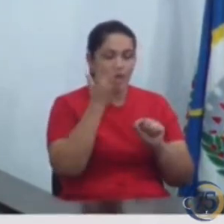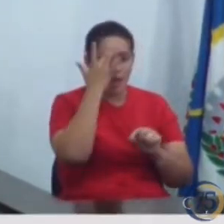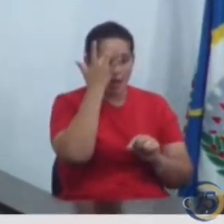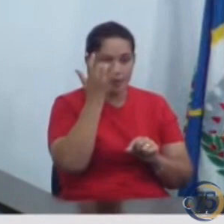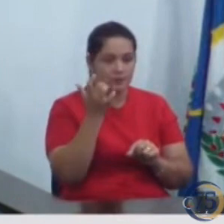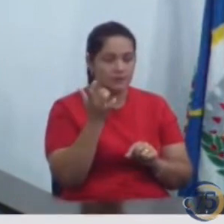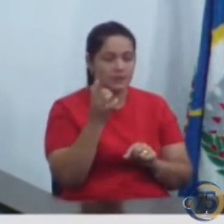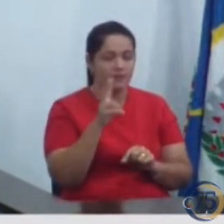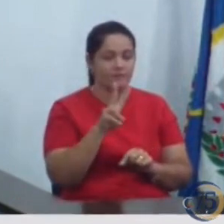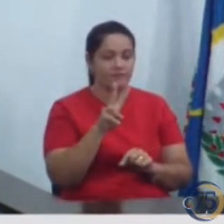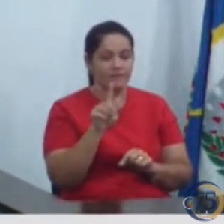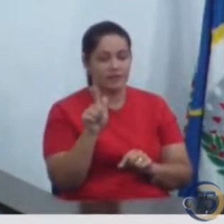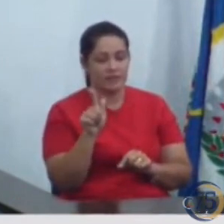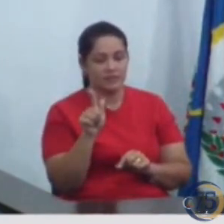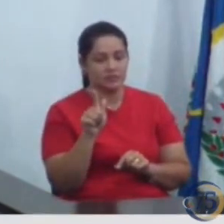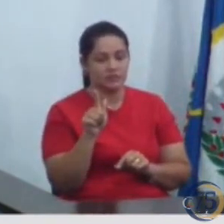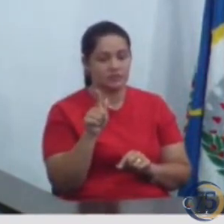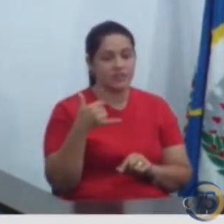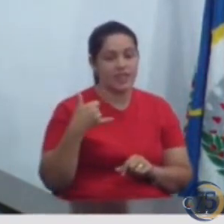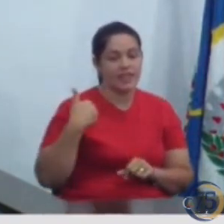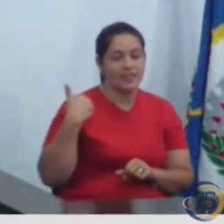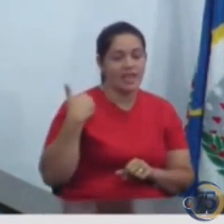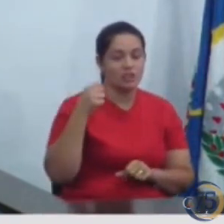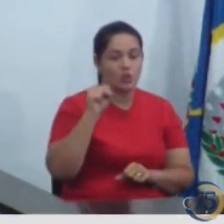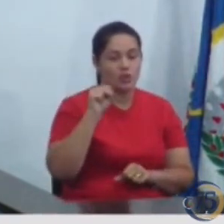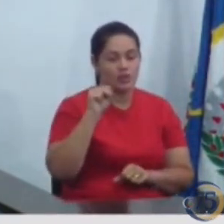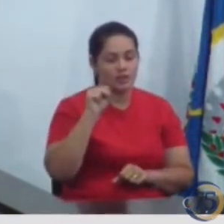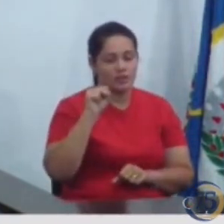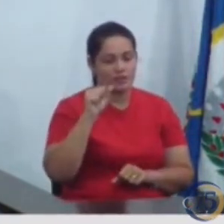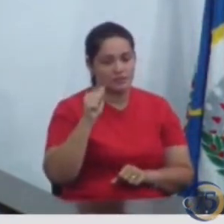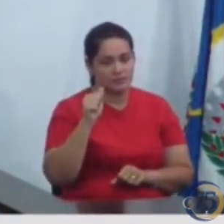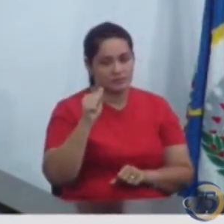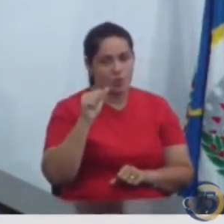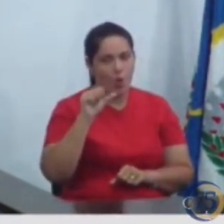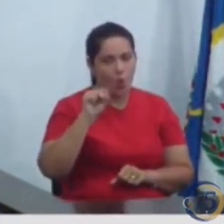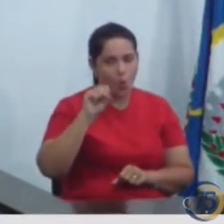Gentil que completa 80 anos de história nessa quarta-feira